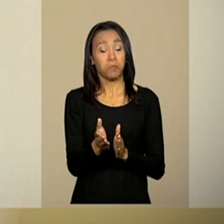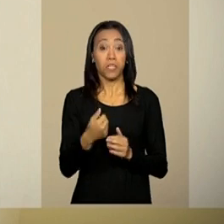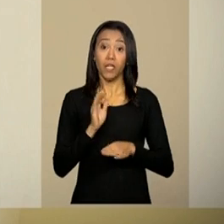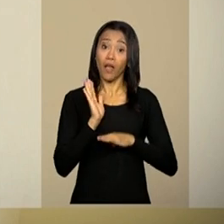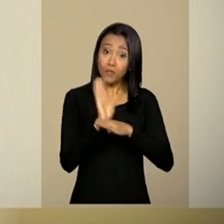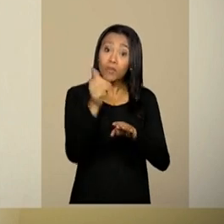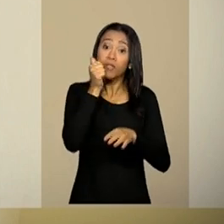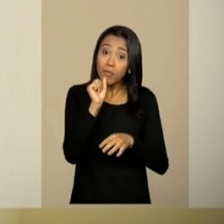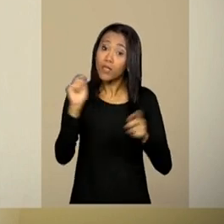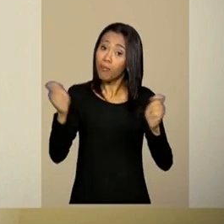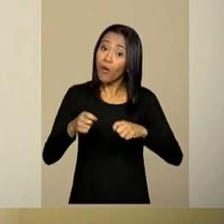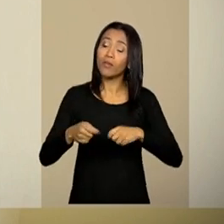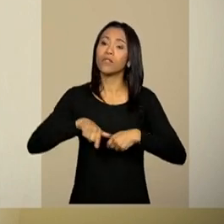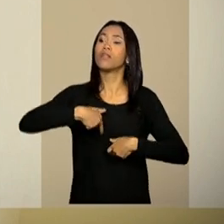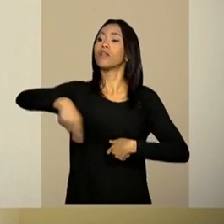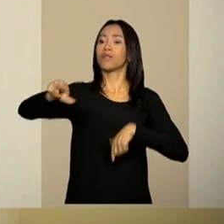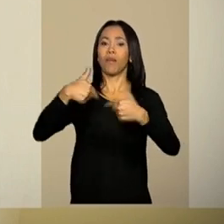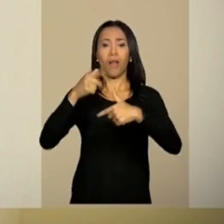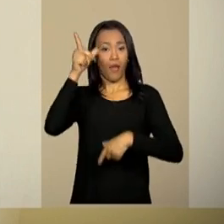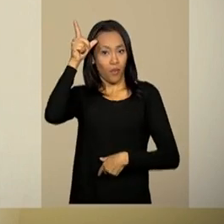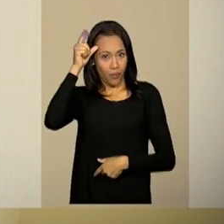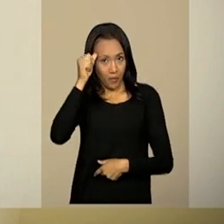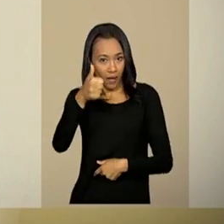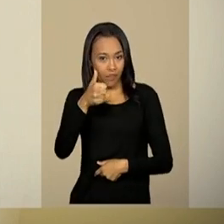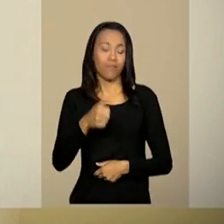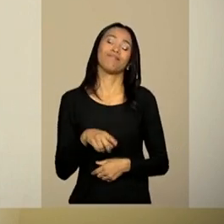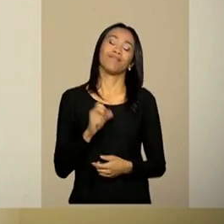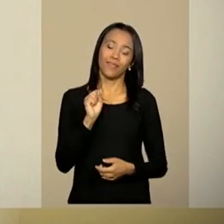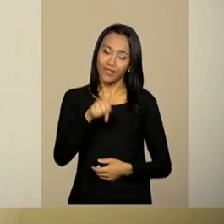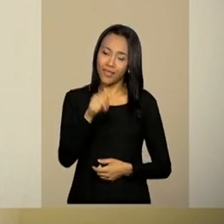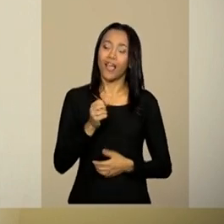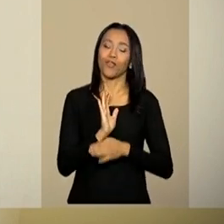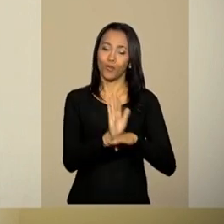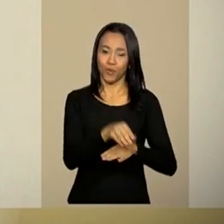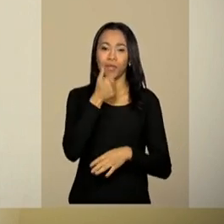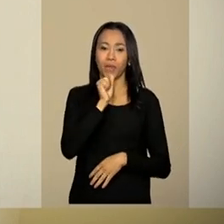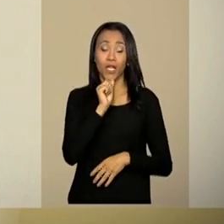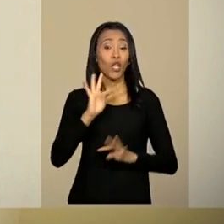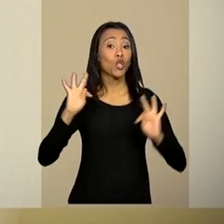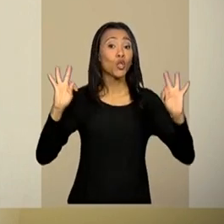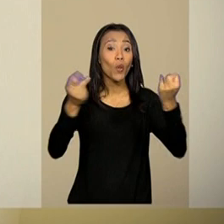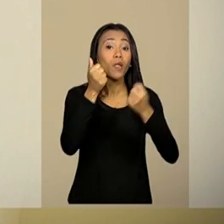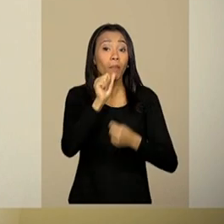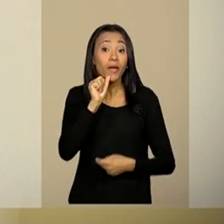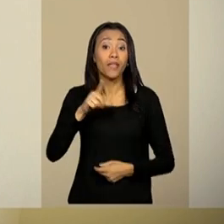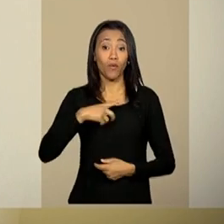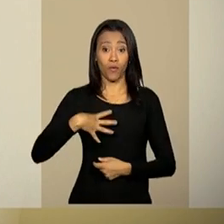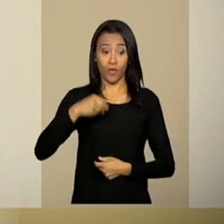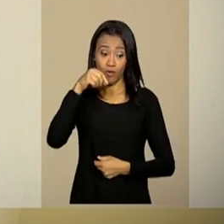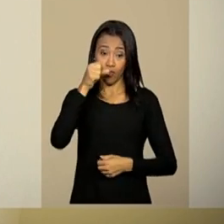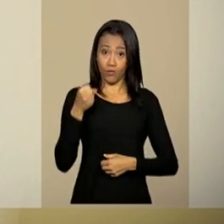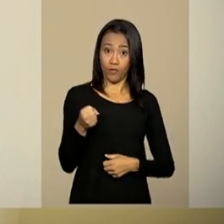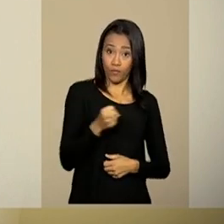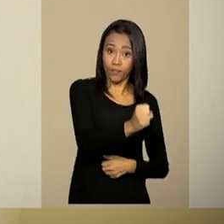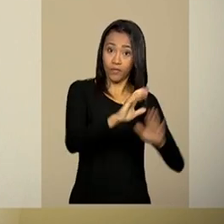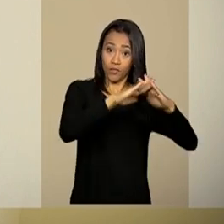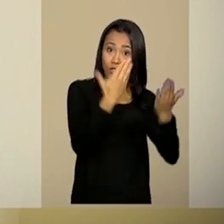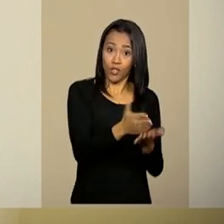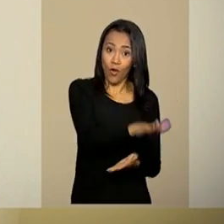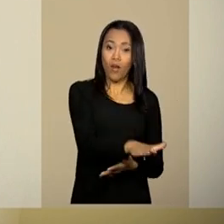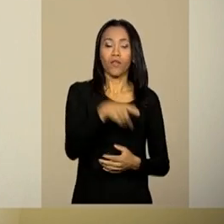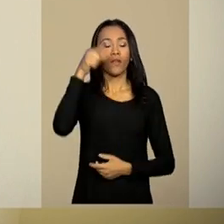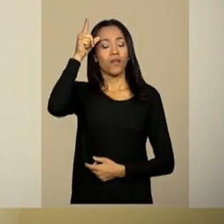as mães que podem trabalhar mais tranquilas né É isso aí Luciano ajuda sim toda mãe que tem o filho na creche fica mais